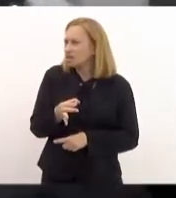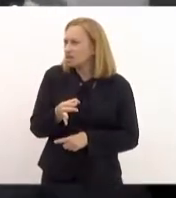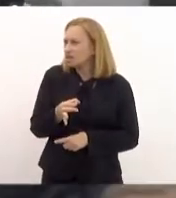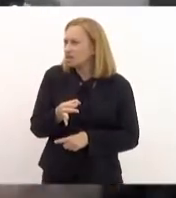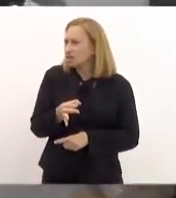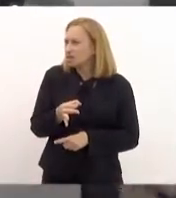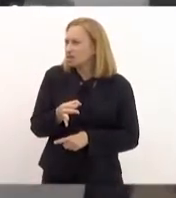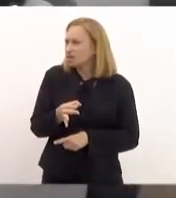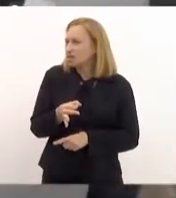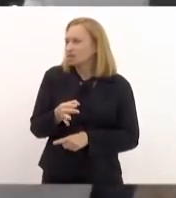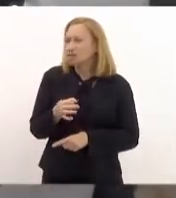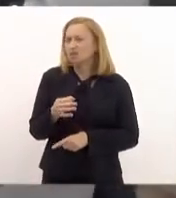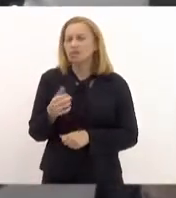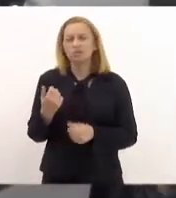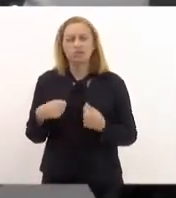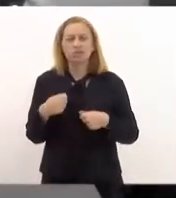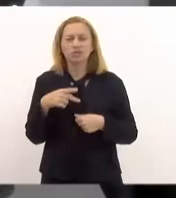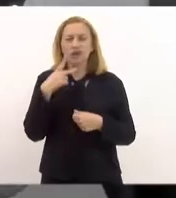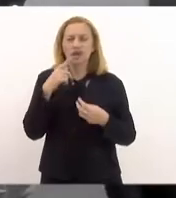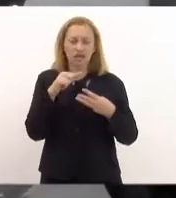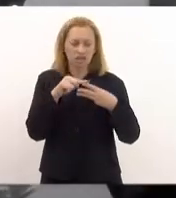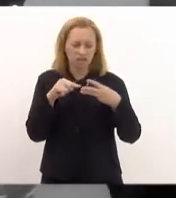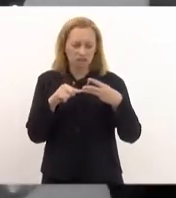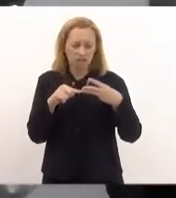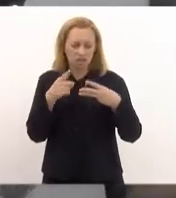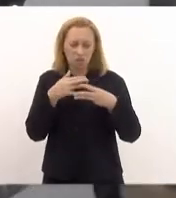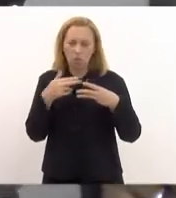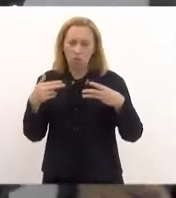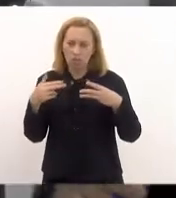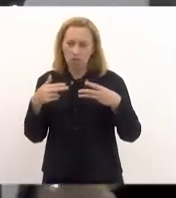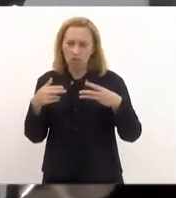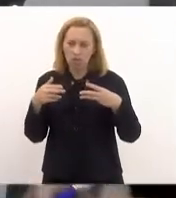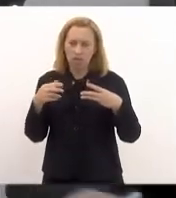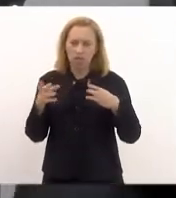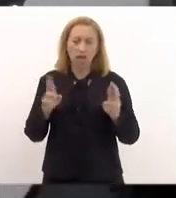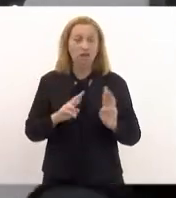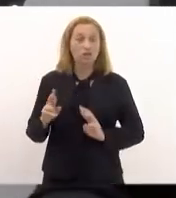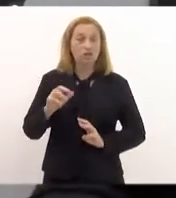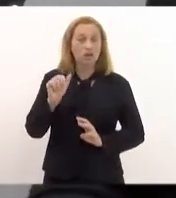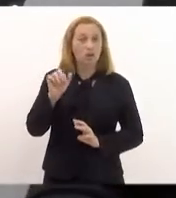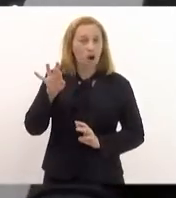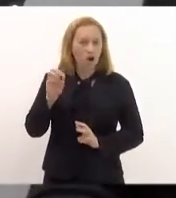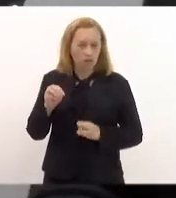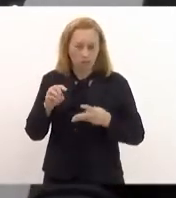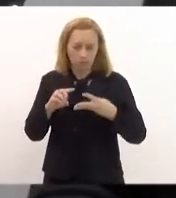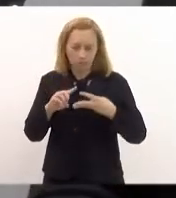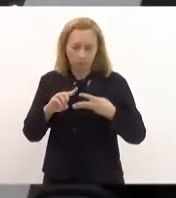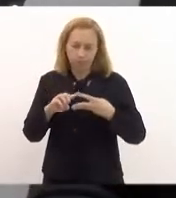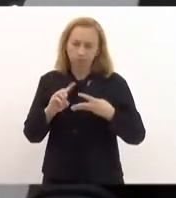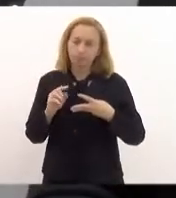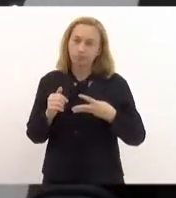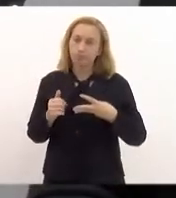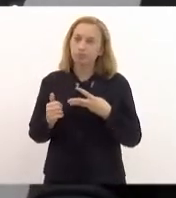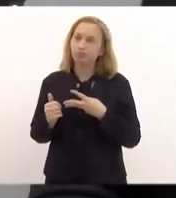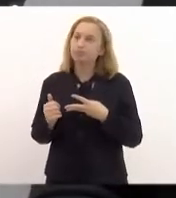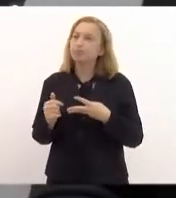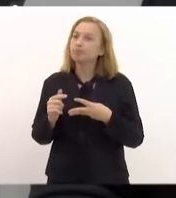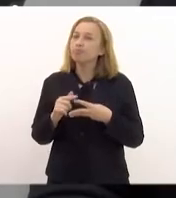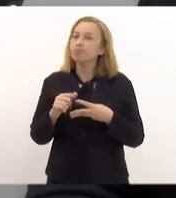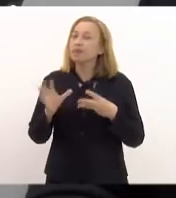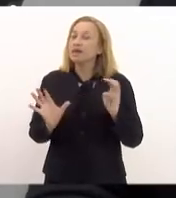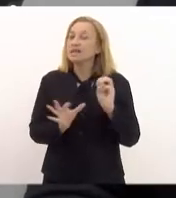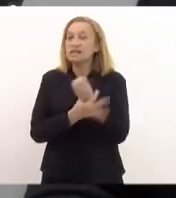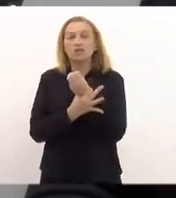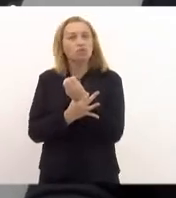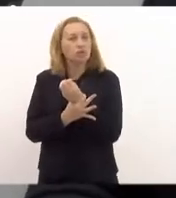abordar aqui três aspectos em relação ao arco metropolitano. É a questão da